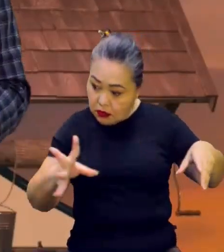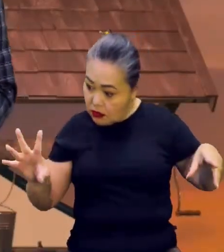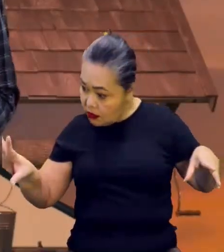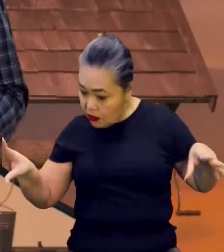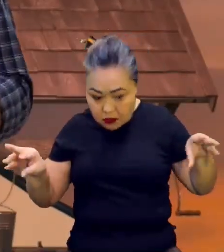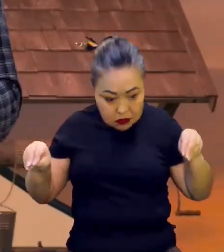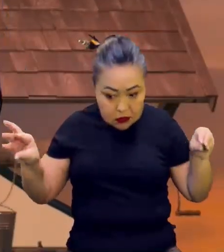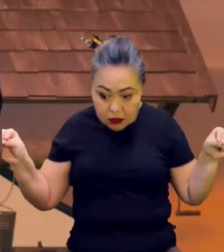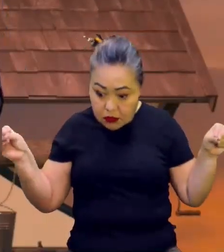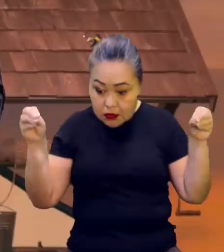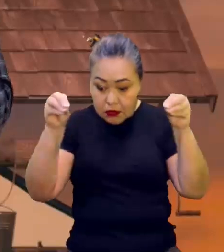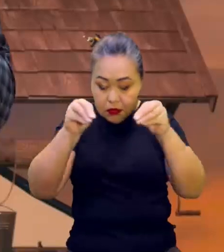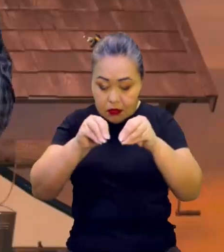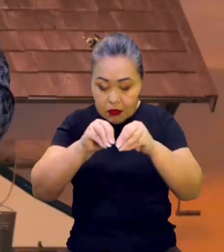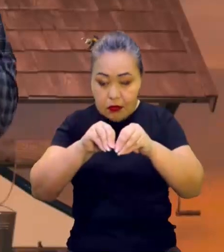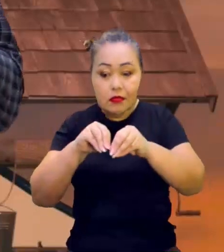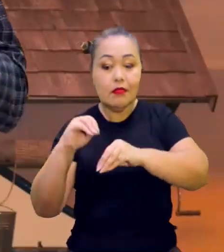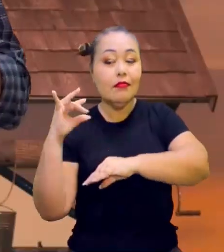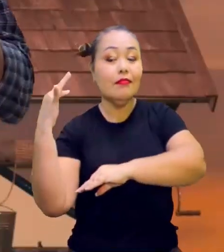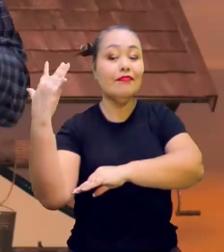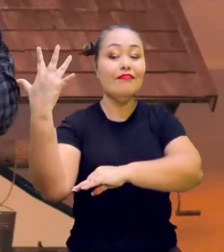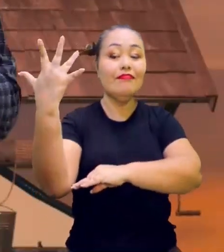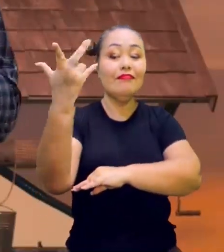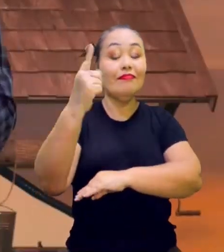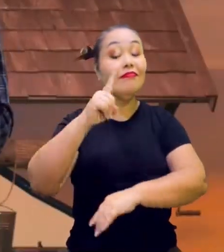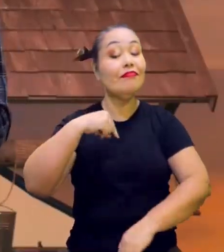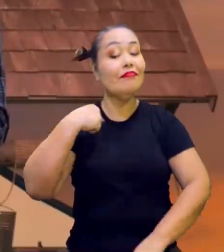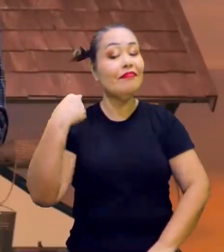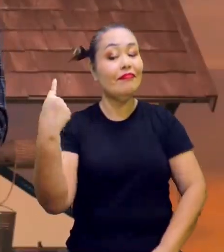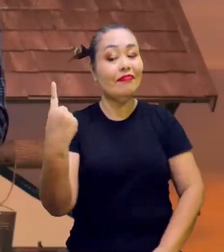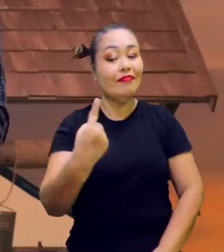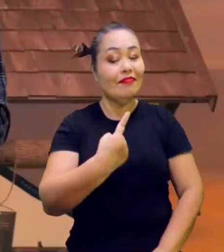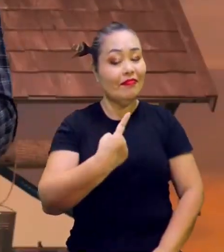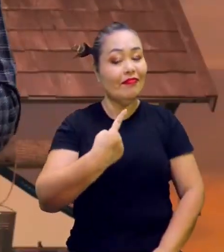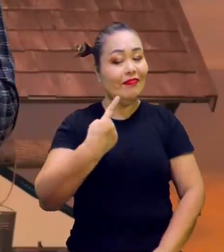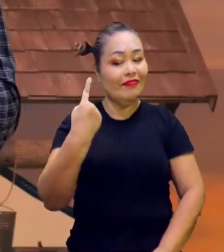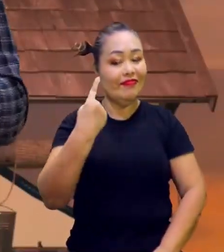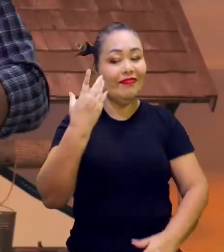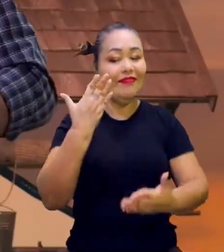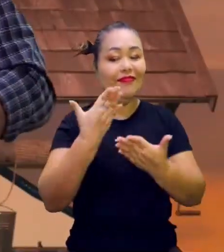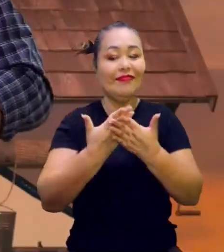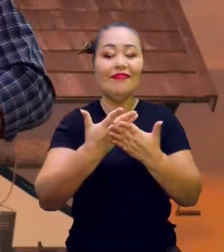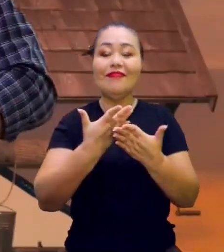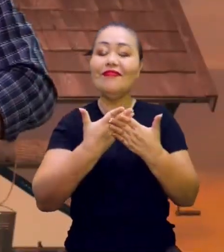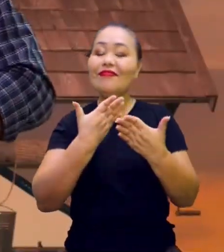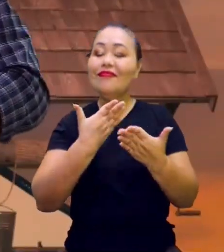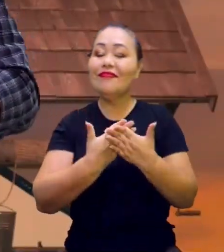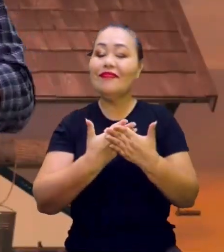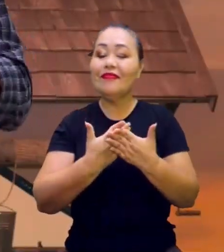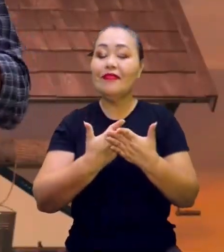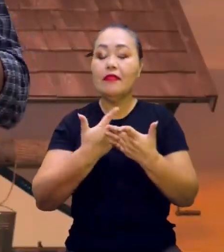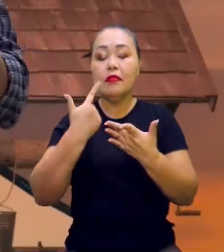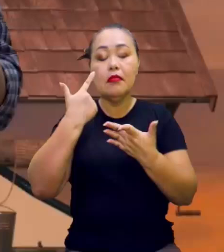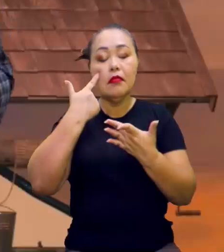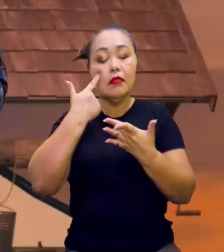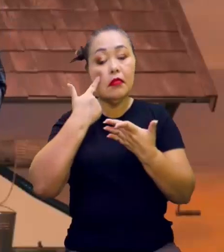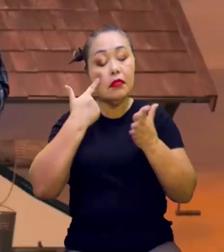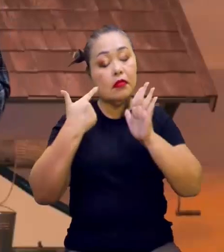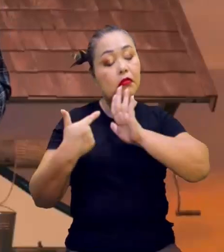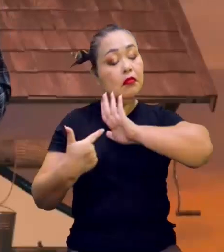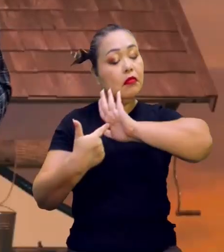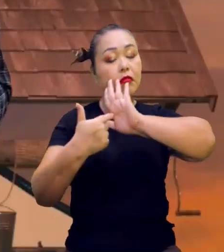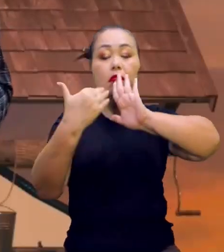tá bom? Galera, nesse nosso primeiro dia de aula, nós vamos fazer aí uma